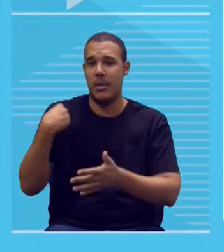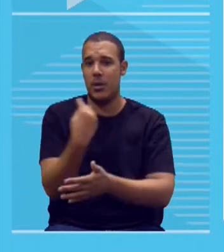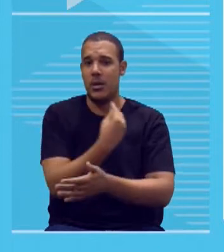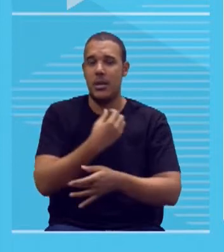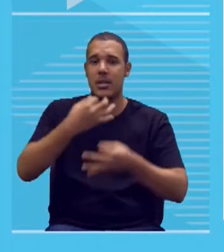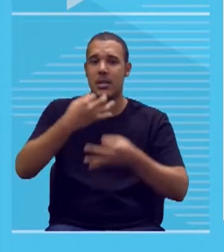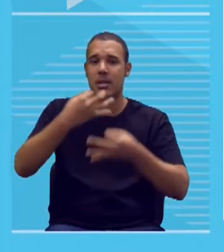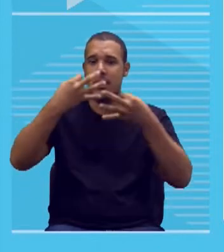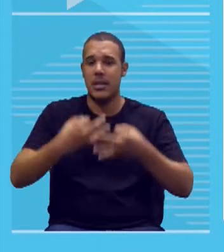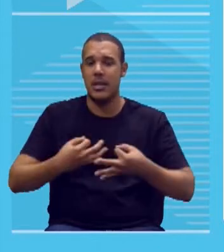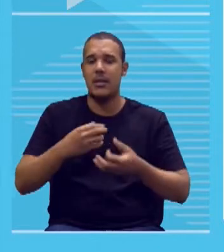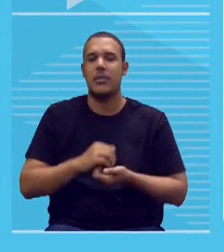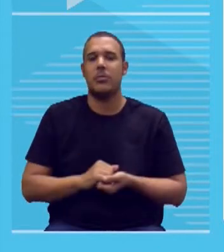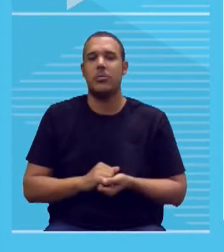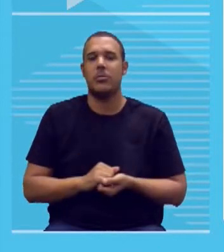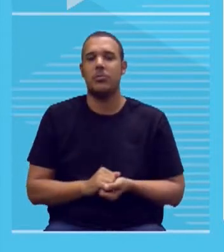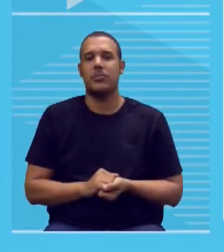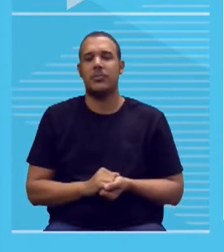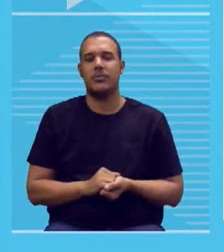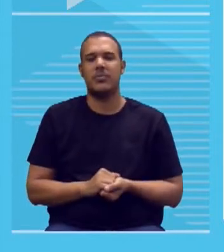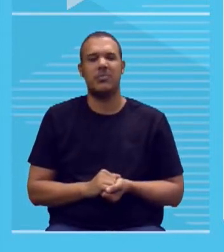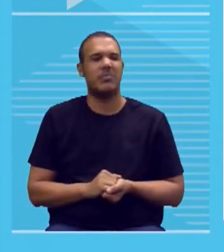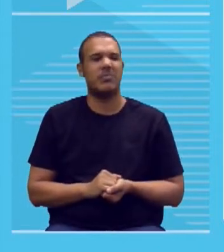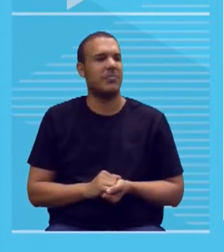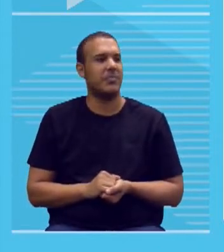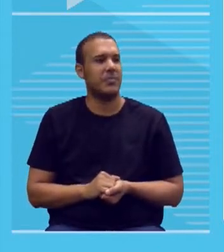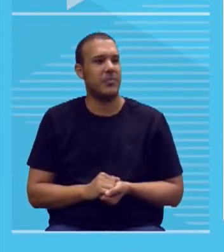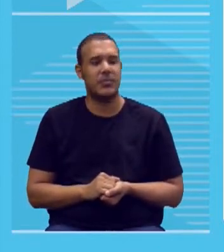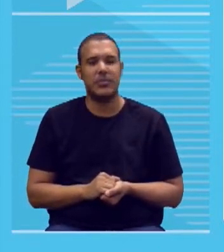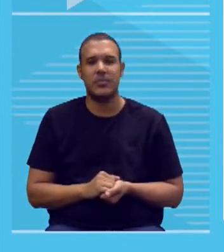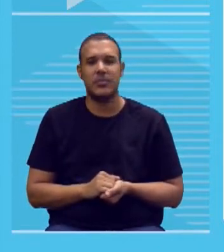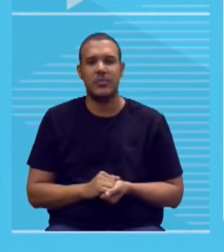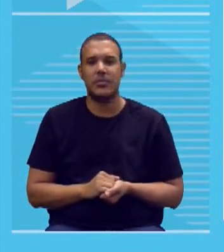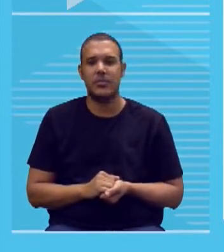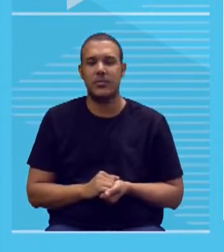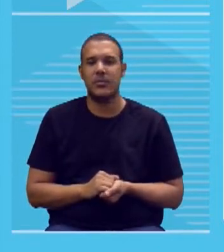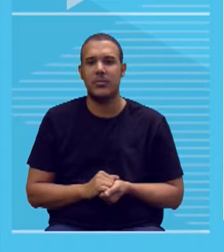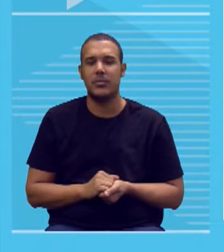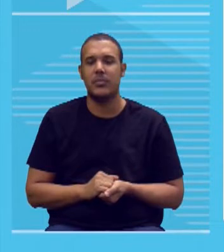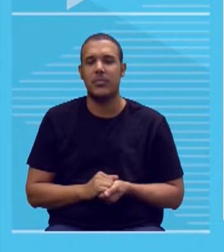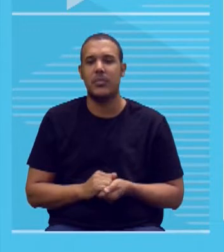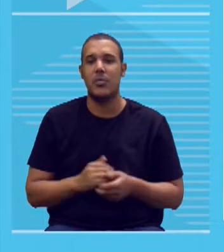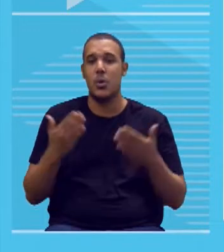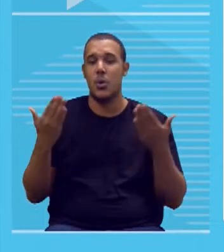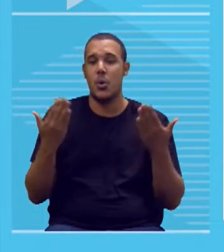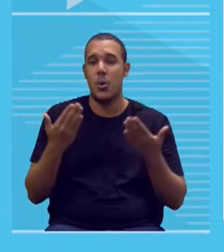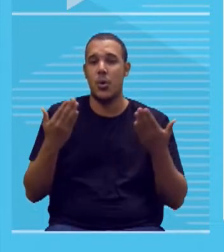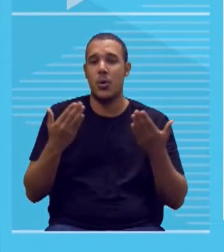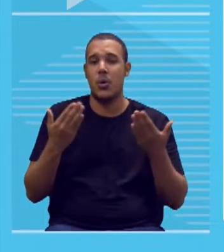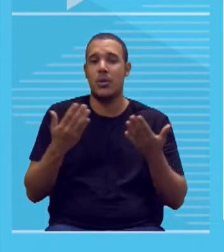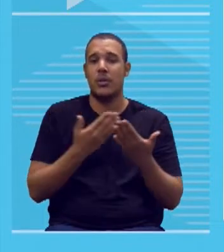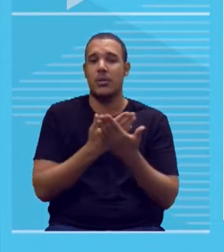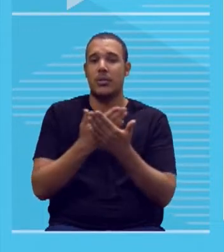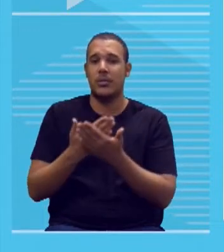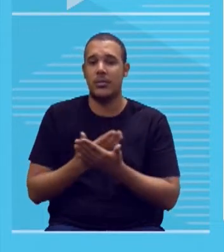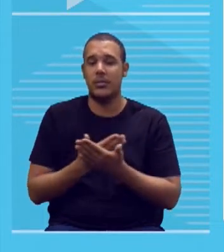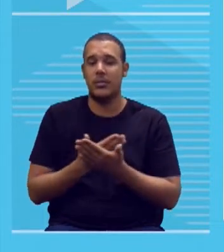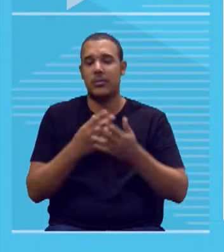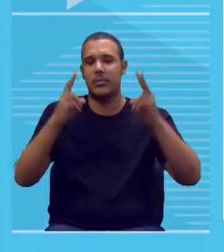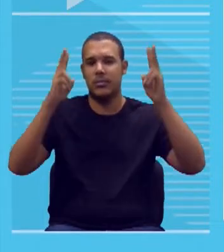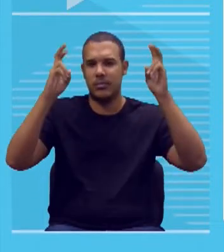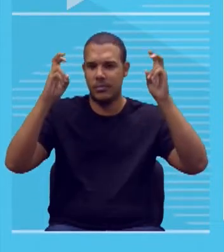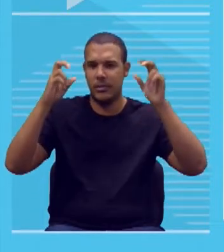Tá certo beleza então vem para cá hoje nós vamos falar sobre um assunto